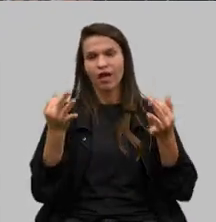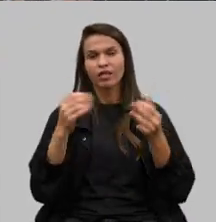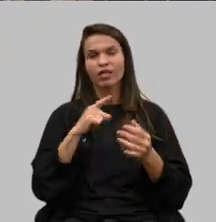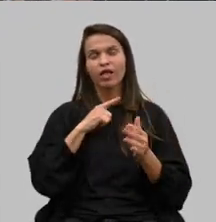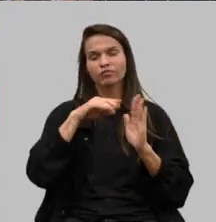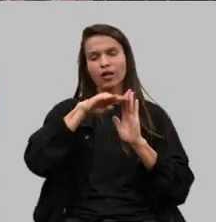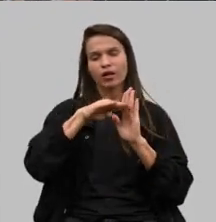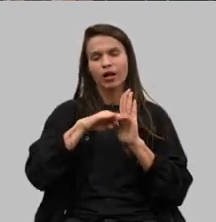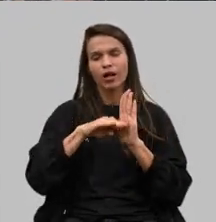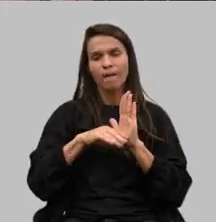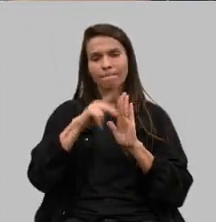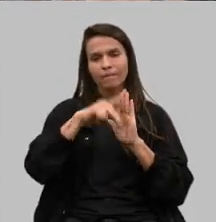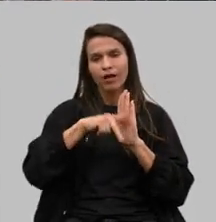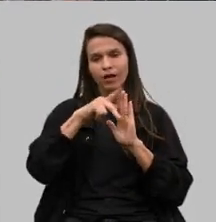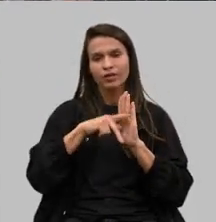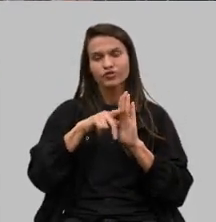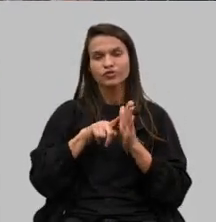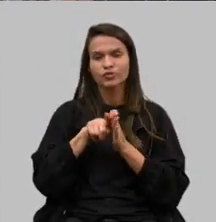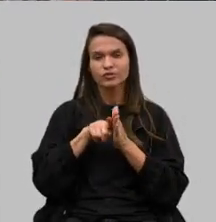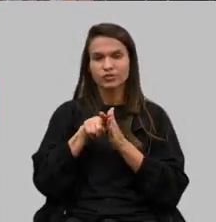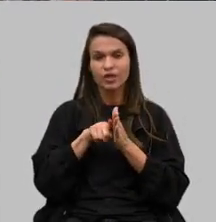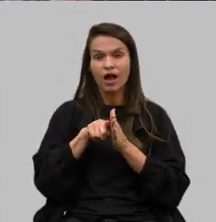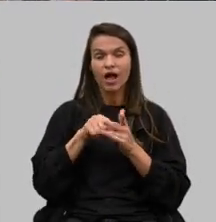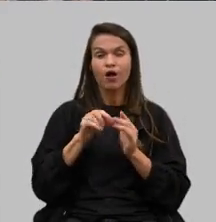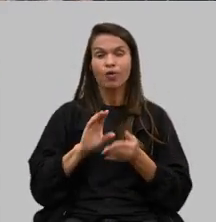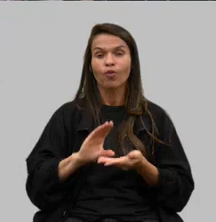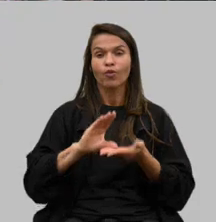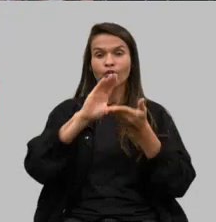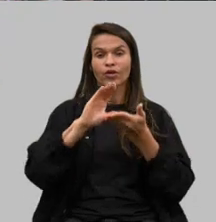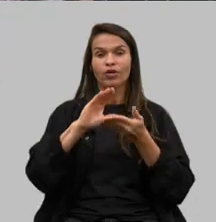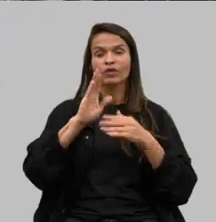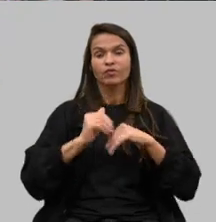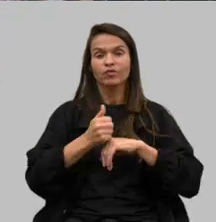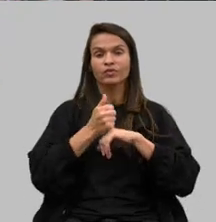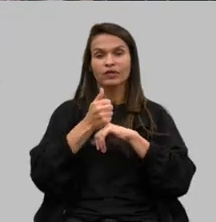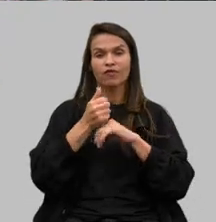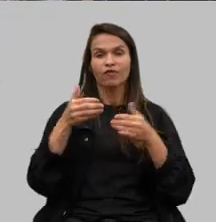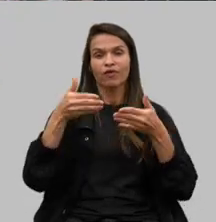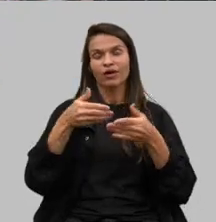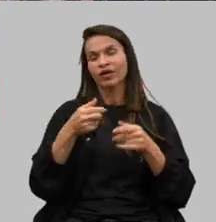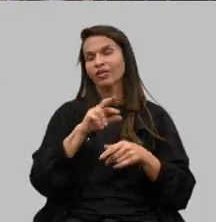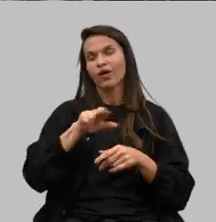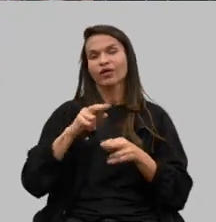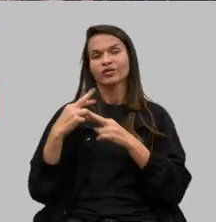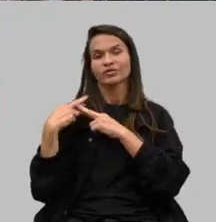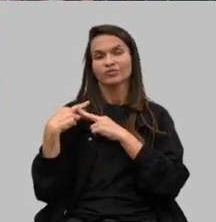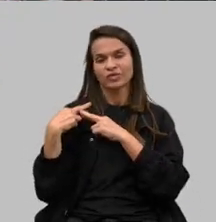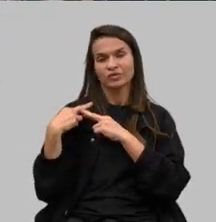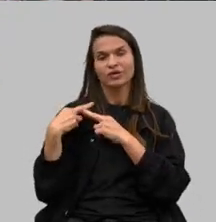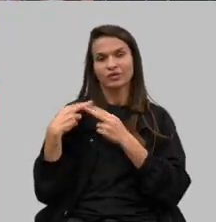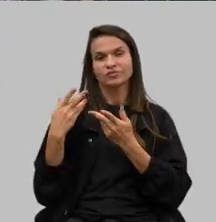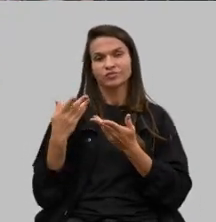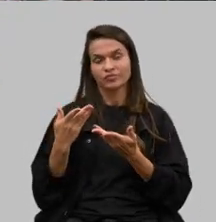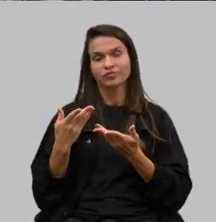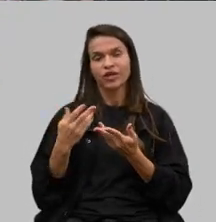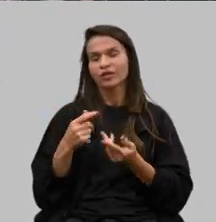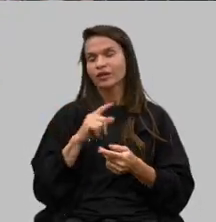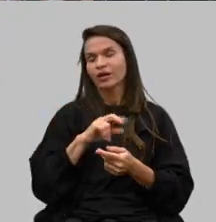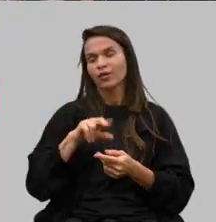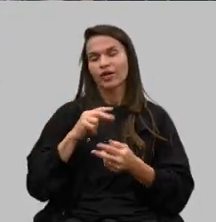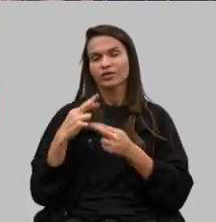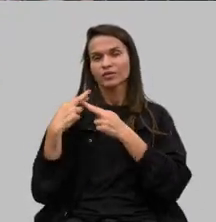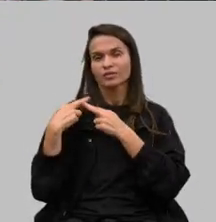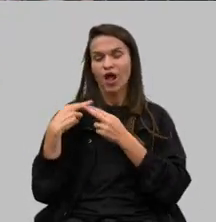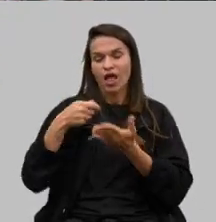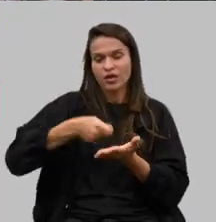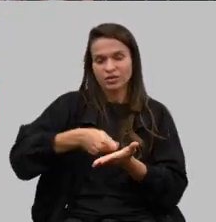consultoria que também é uma acho que é uma questão que os conselhos profissionais deveriam tratar e não é a nossa responsabilidade direta Nossa responsabilidade é